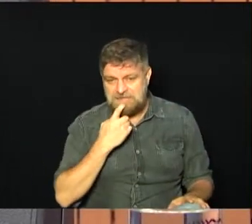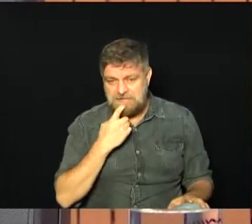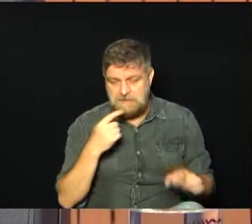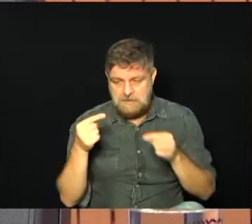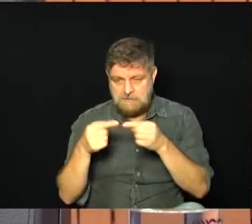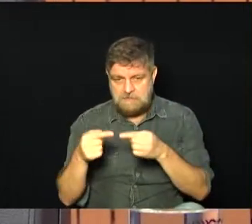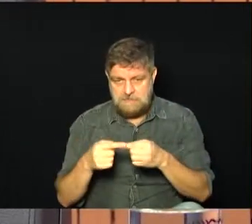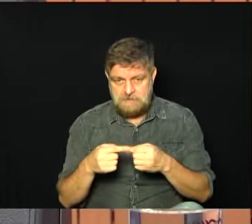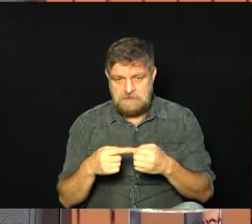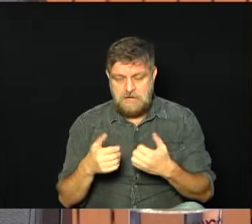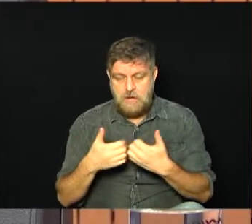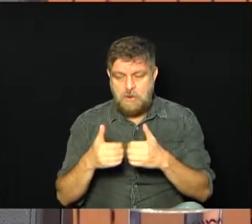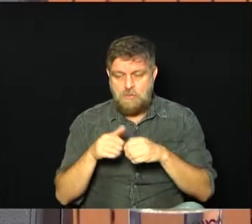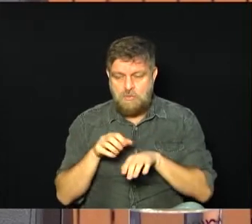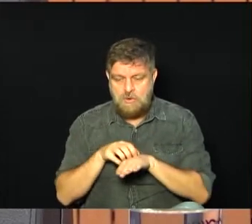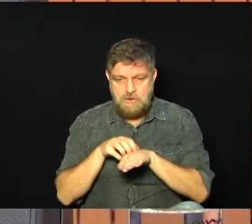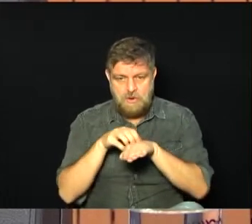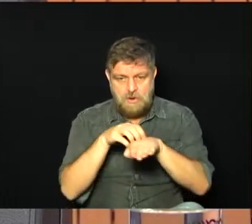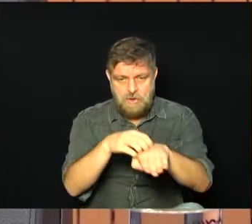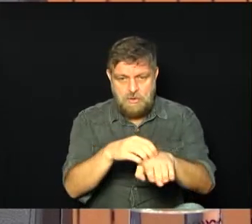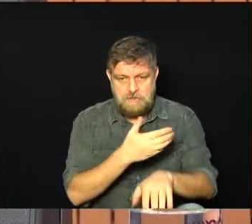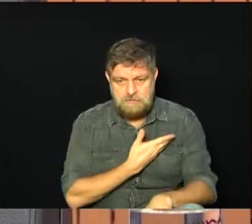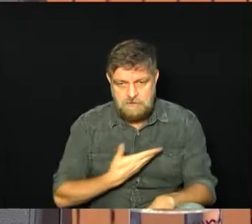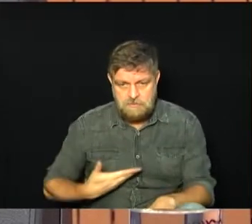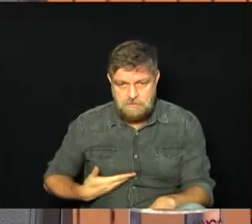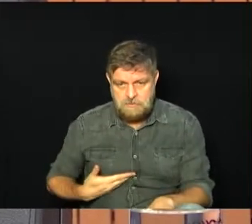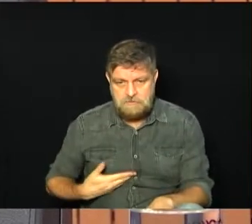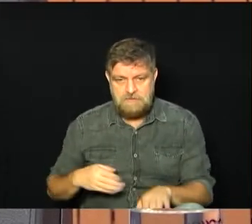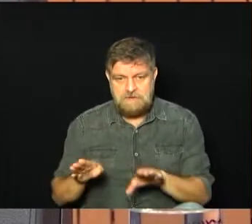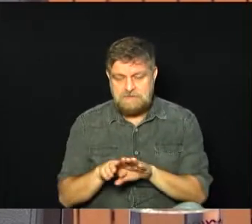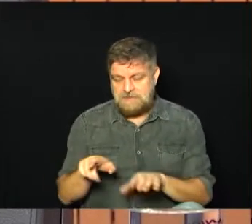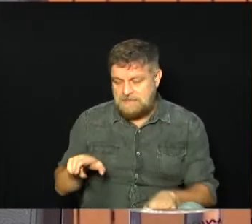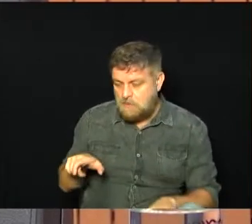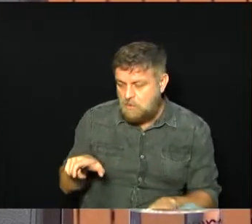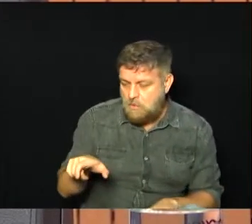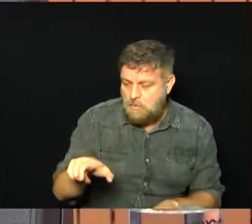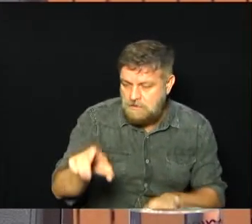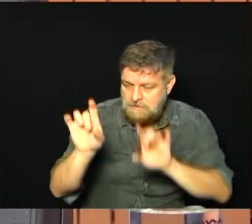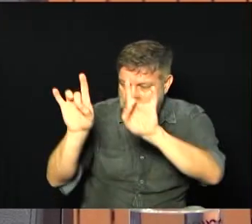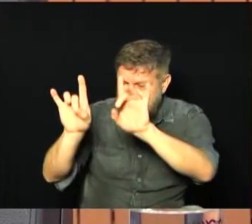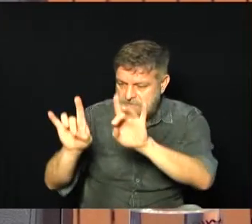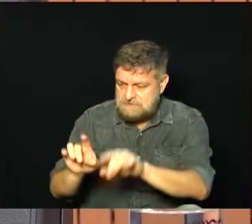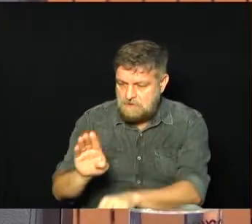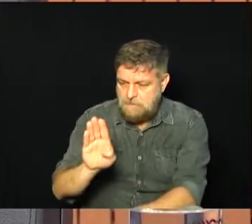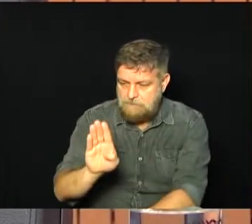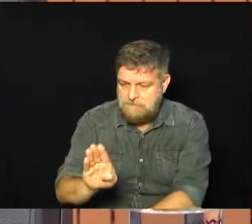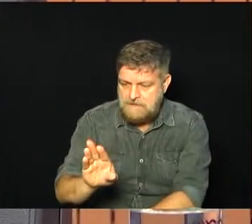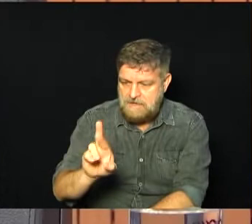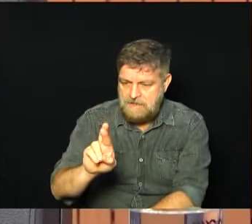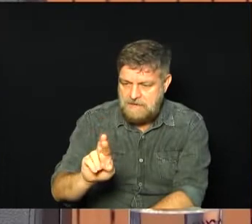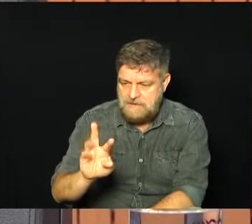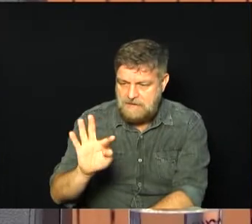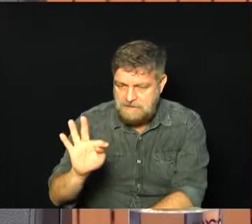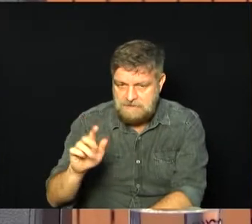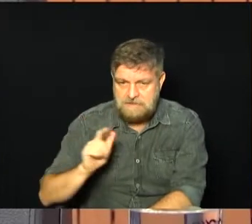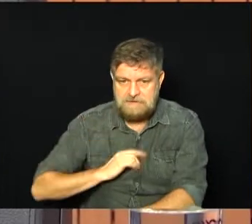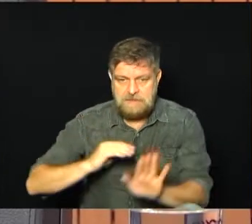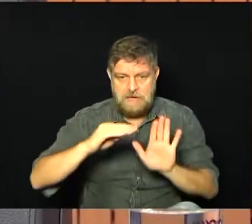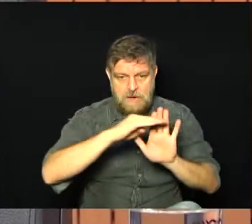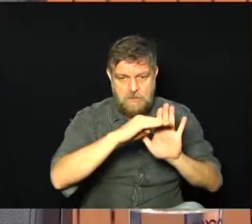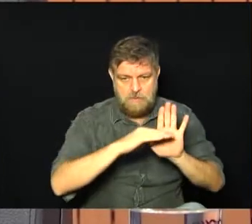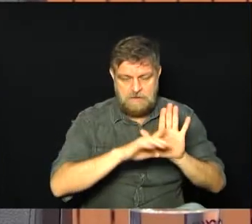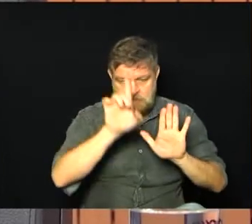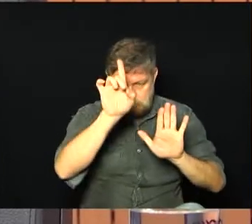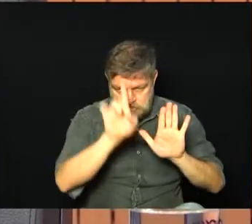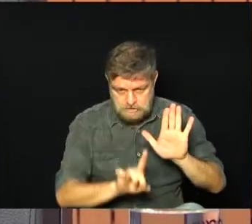transporte público dentro das linhas do BRT. Então, o plano diretor está estruturado no desenvolvimento ordenado pelo transporte,